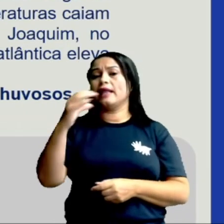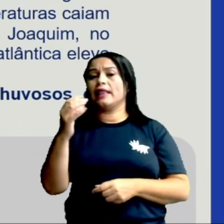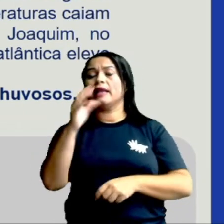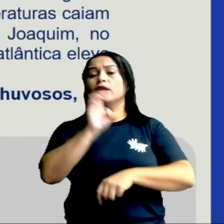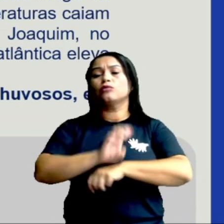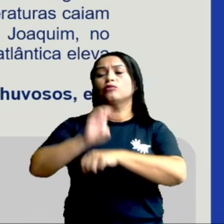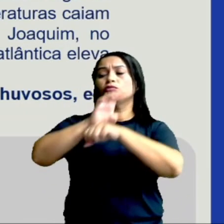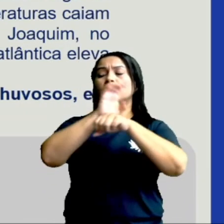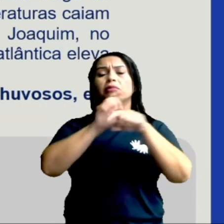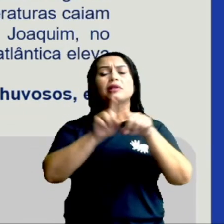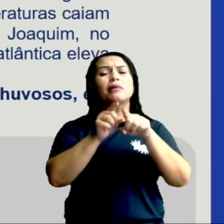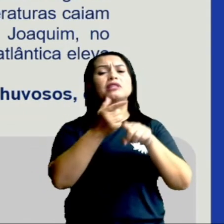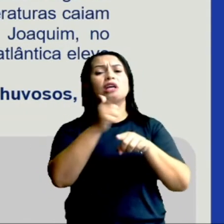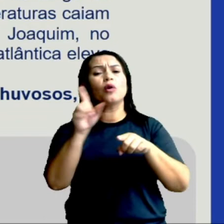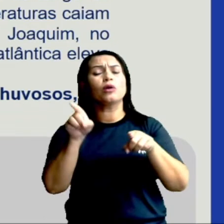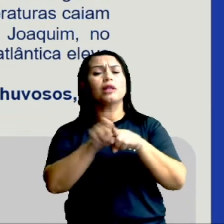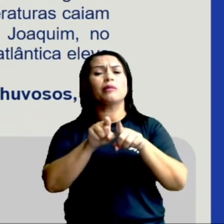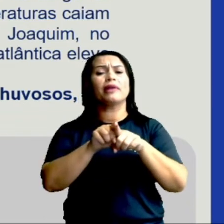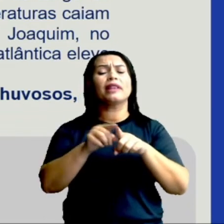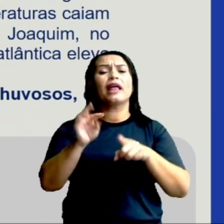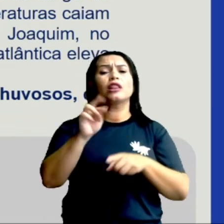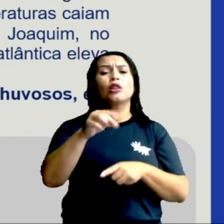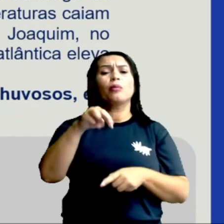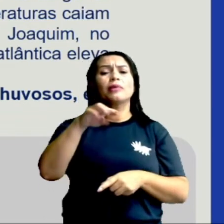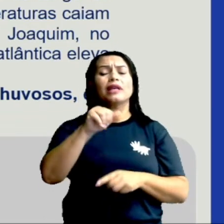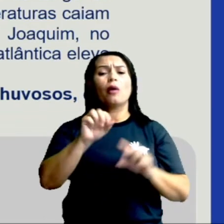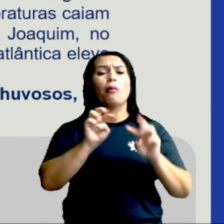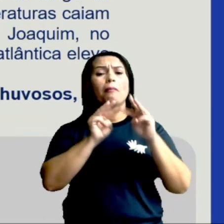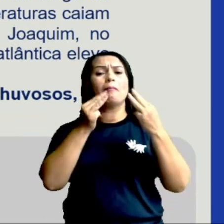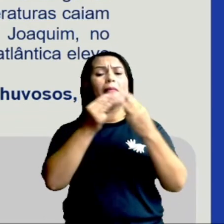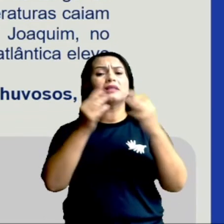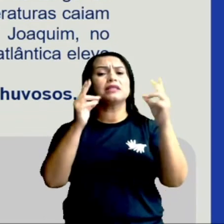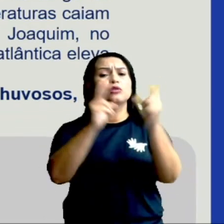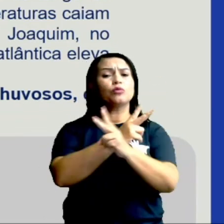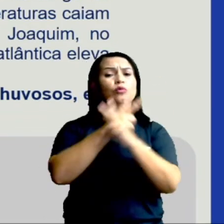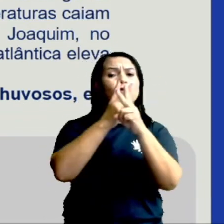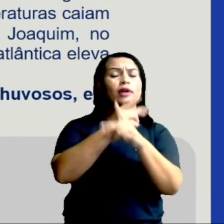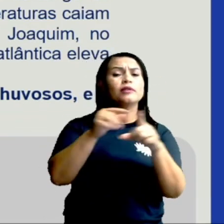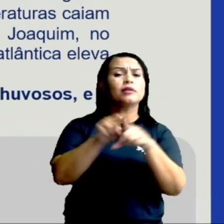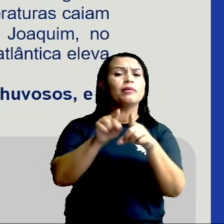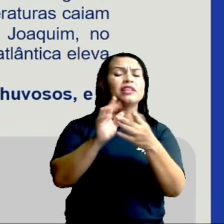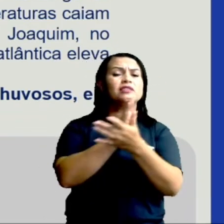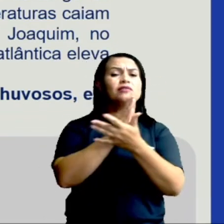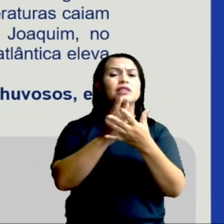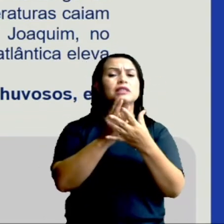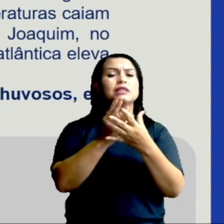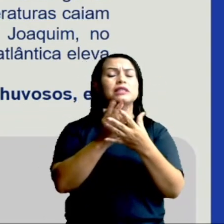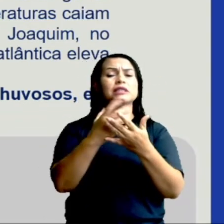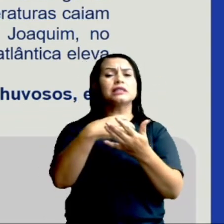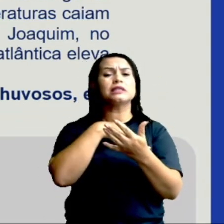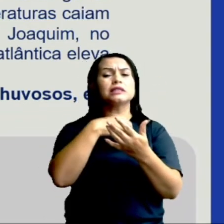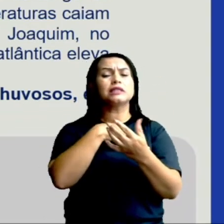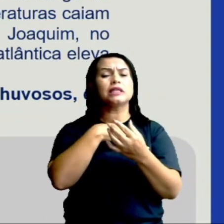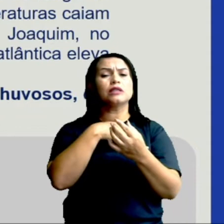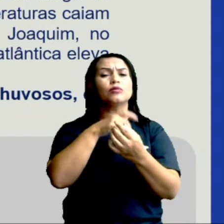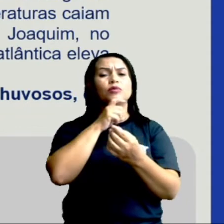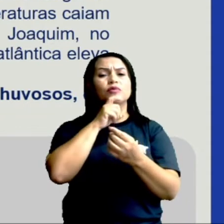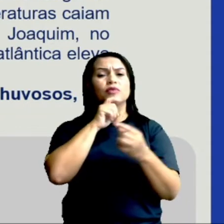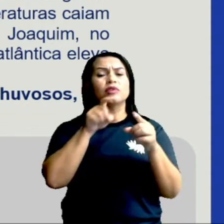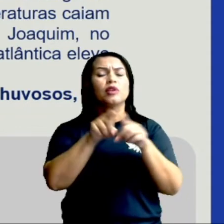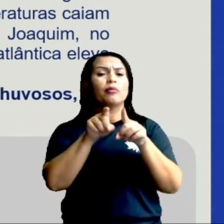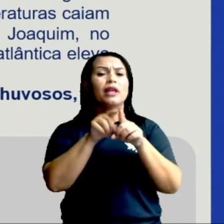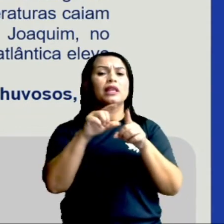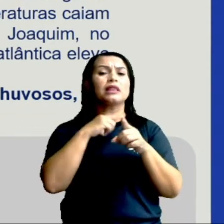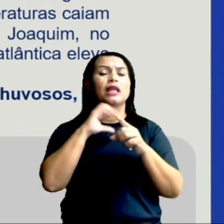a massa de ar tropical atlântica eleva as temperaturas e traz consigo muita umidade. Num clima tropical